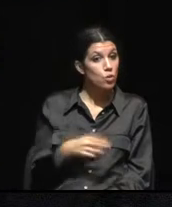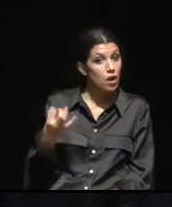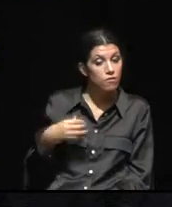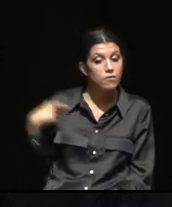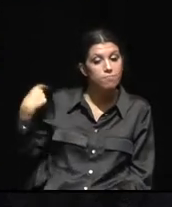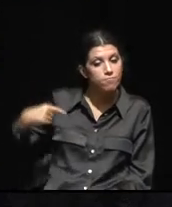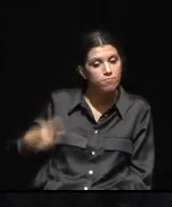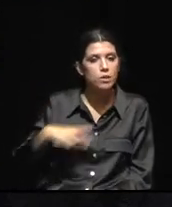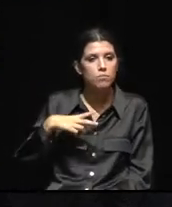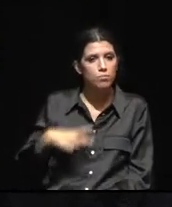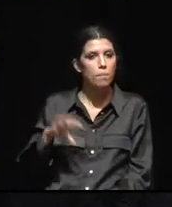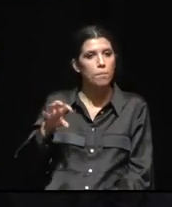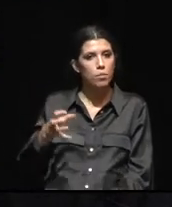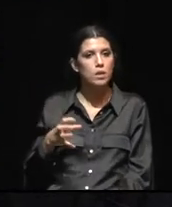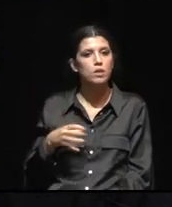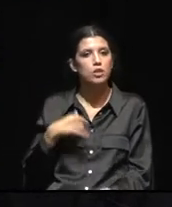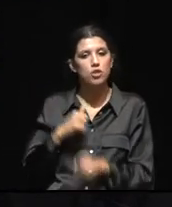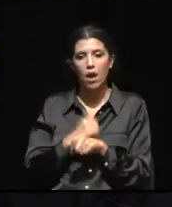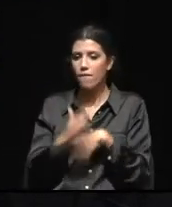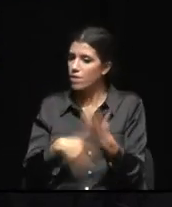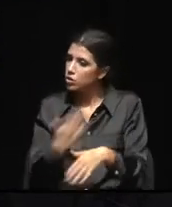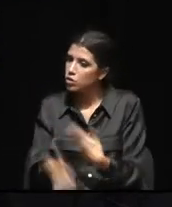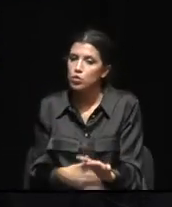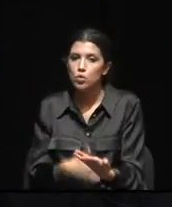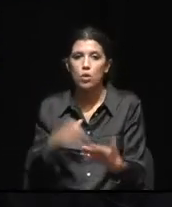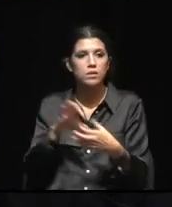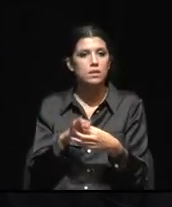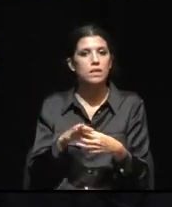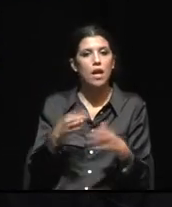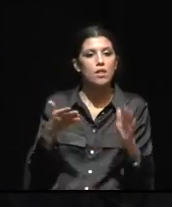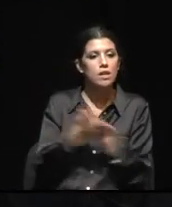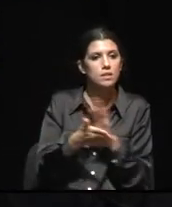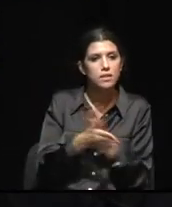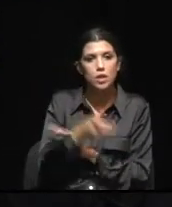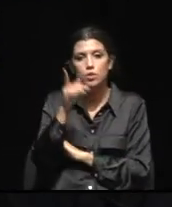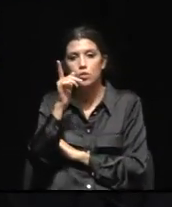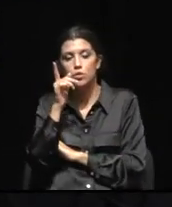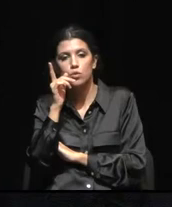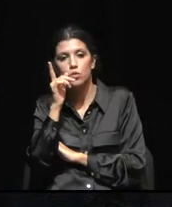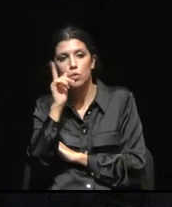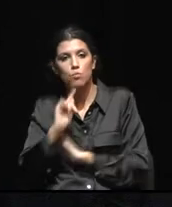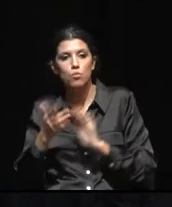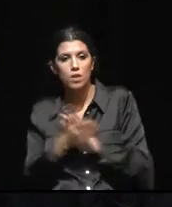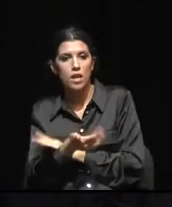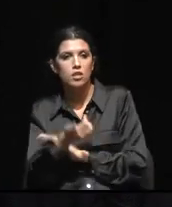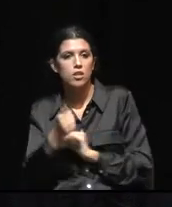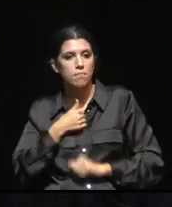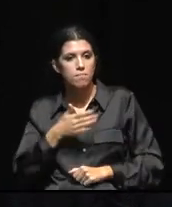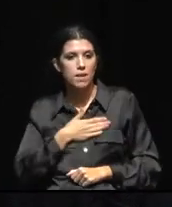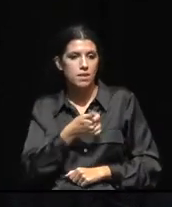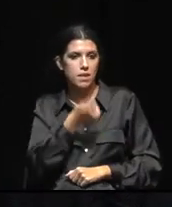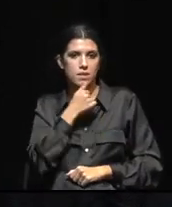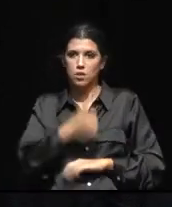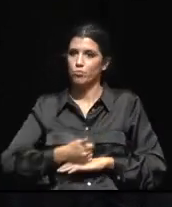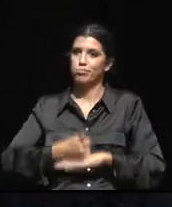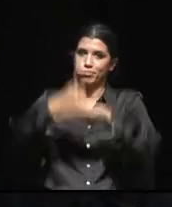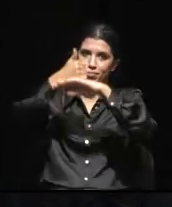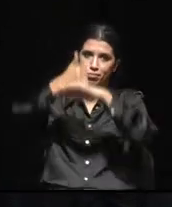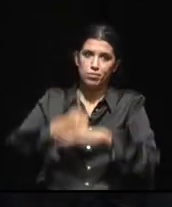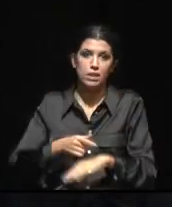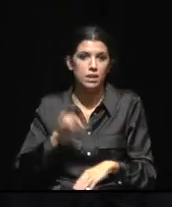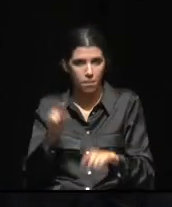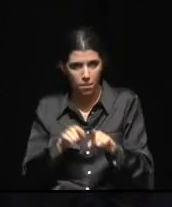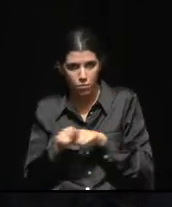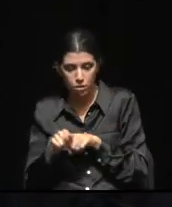sido dos países que mais rapidamente avançou em termos de acesso de mulheres a cargos de decisão nas empresas e na política é